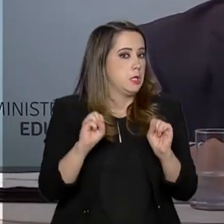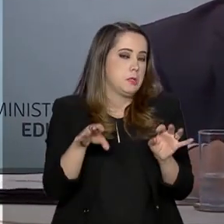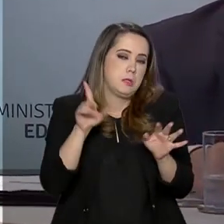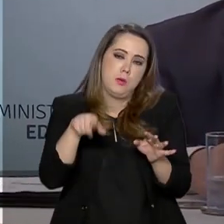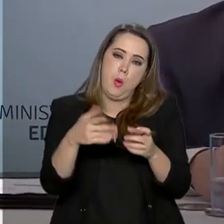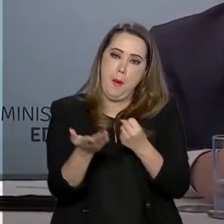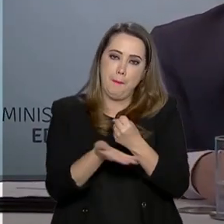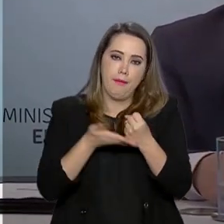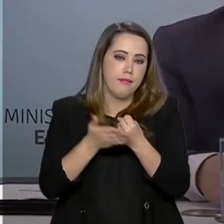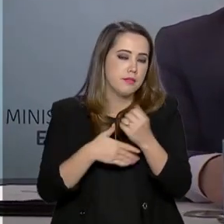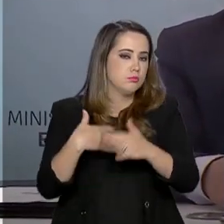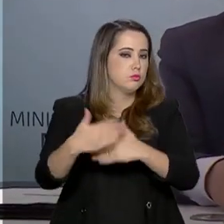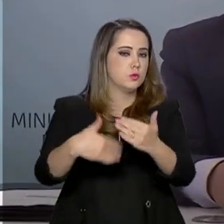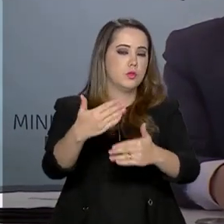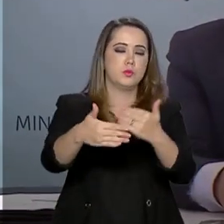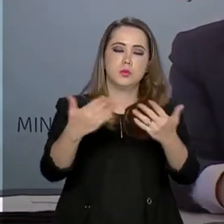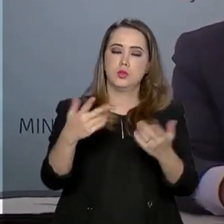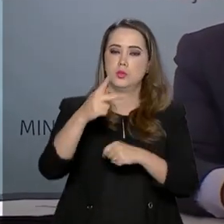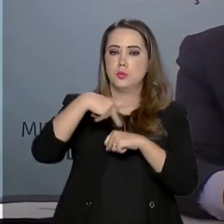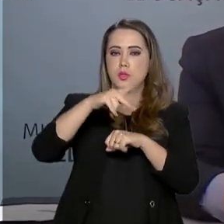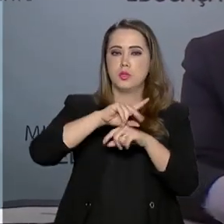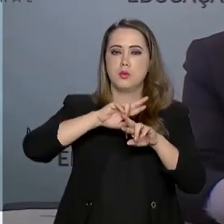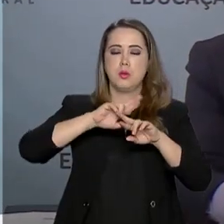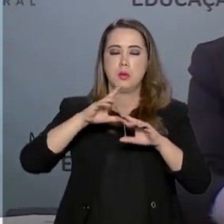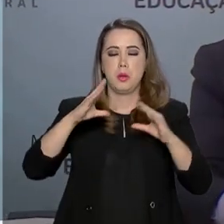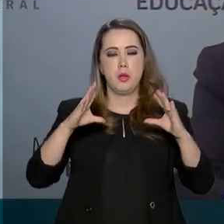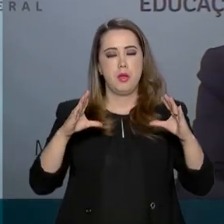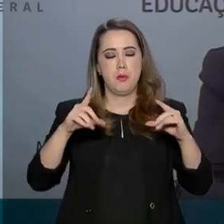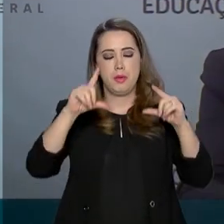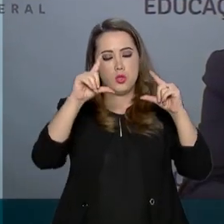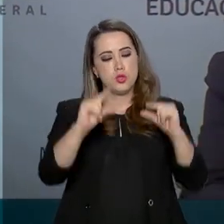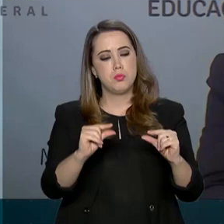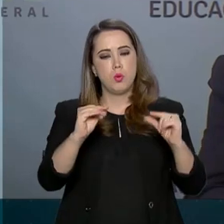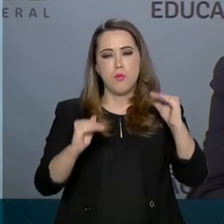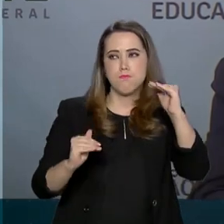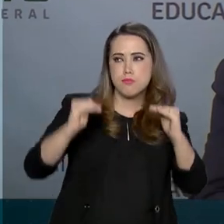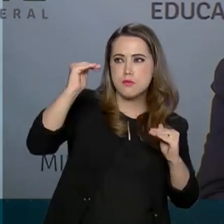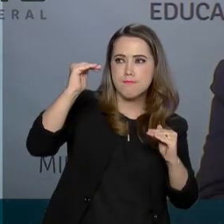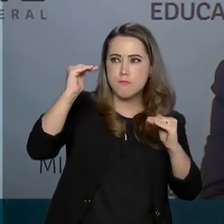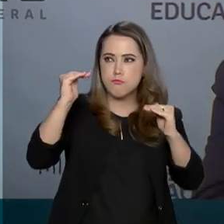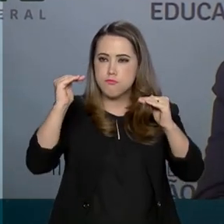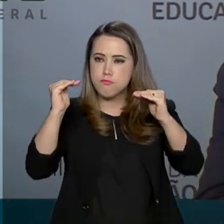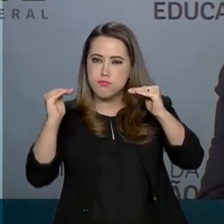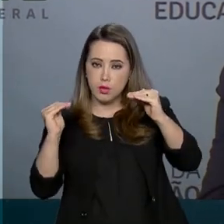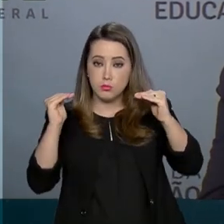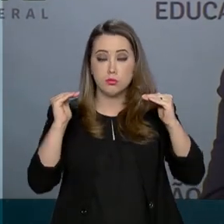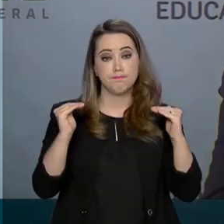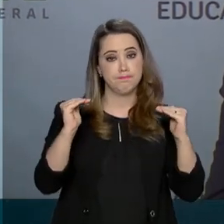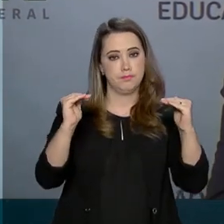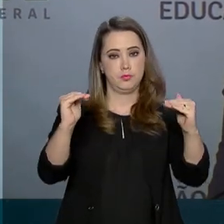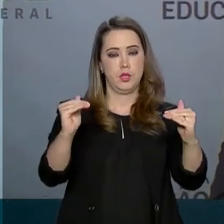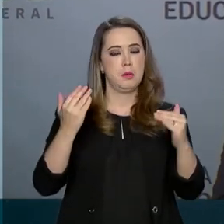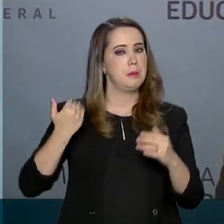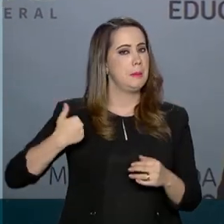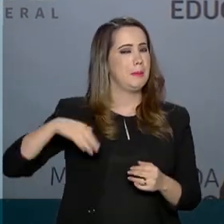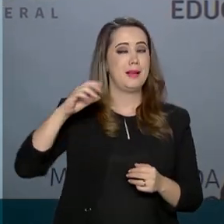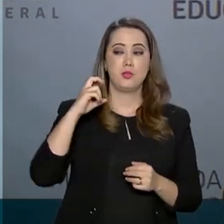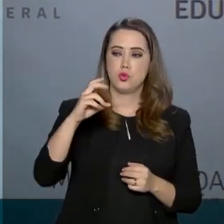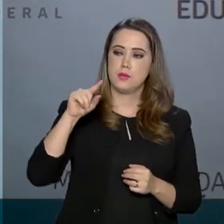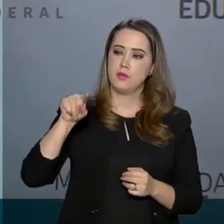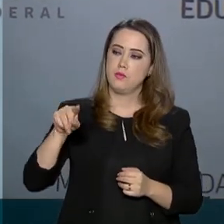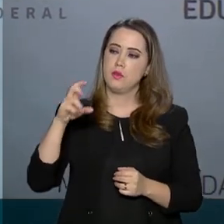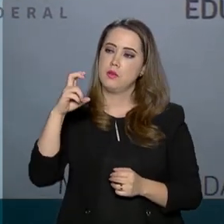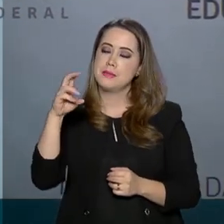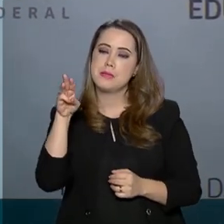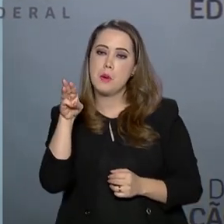desenvolvimento do país e para a redução das desigualdades sociais né são mais de 3,5 milhões de alunos concorreram neste processo muitos